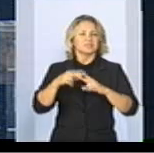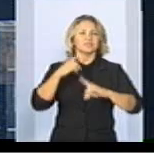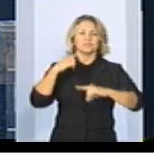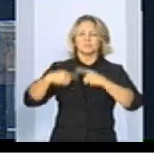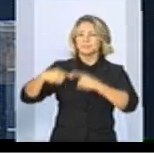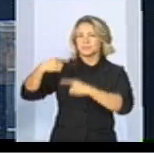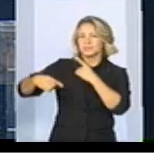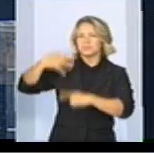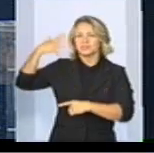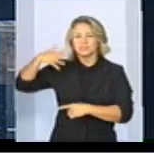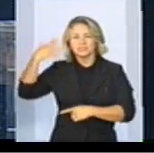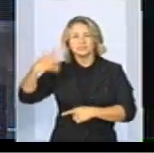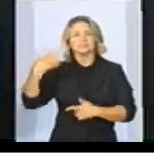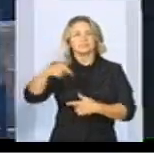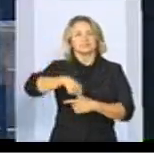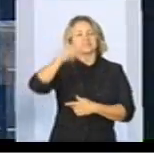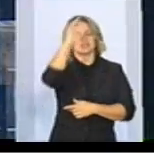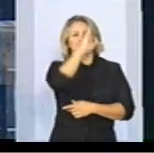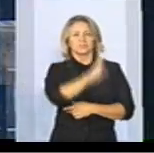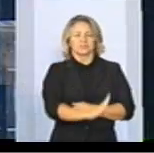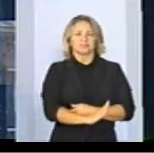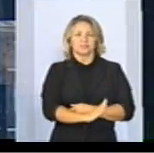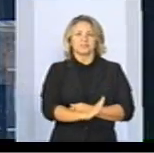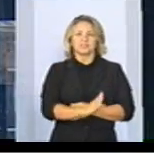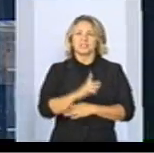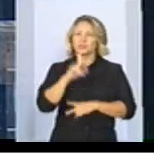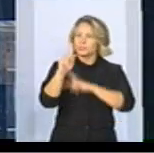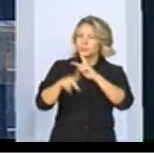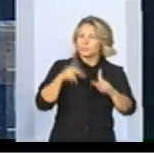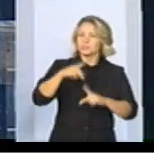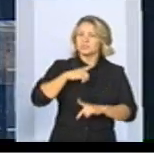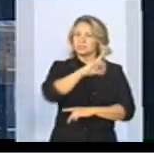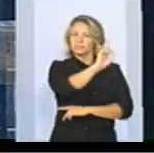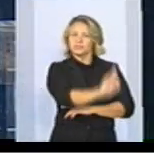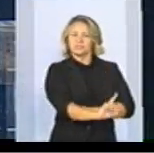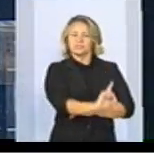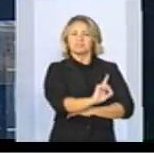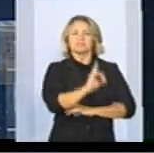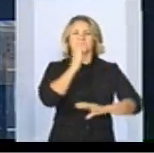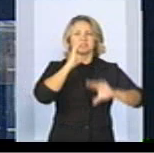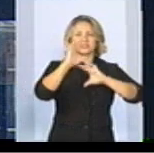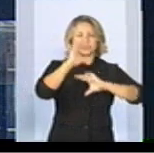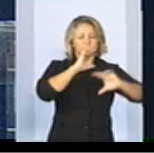país e pela efetivação que a população tem o seu direito de se comunicar.